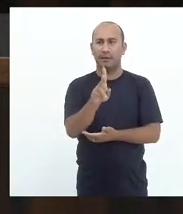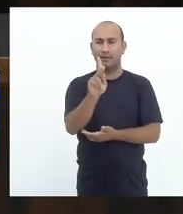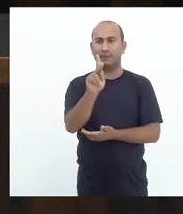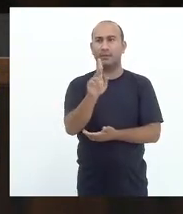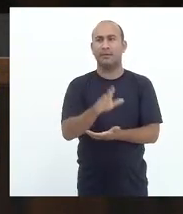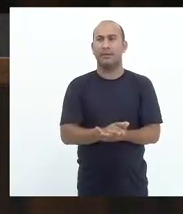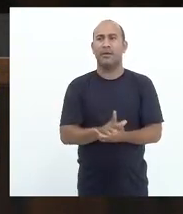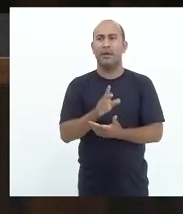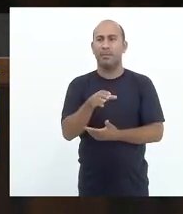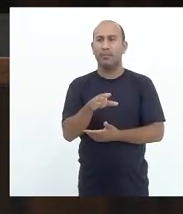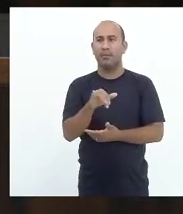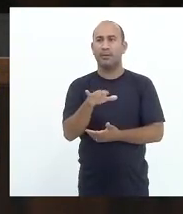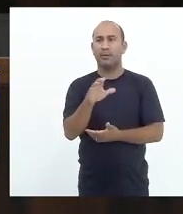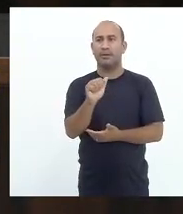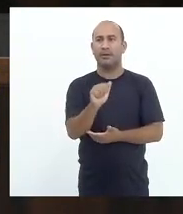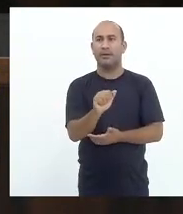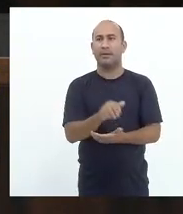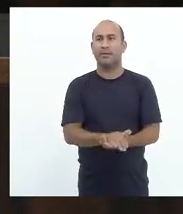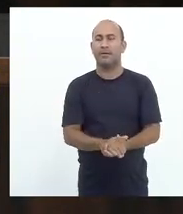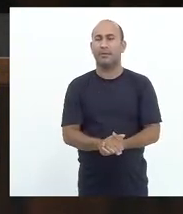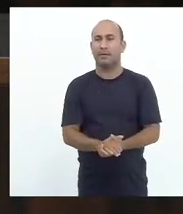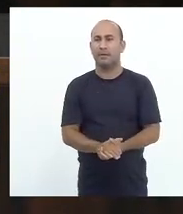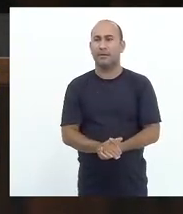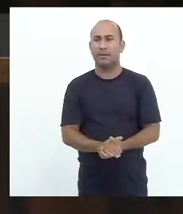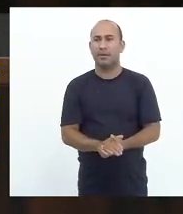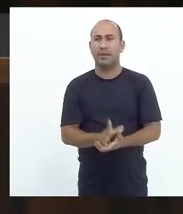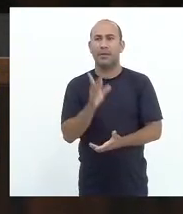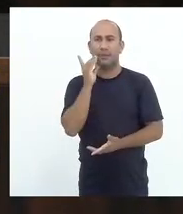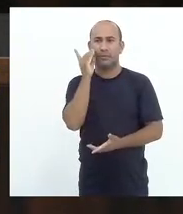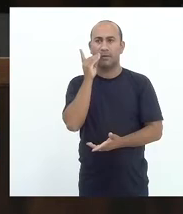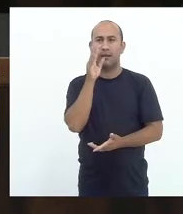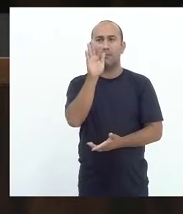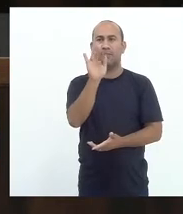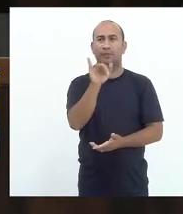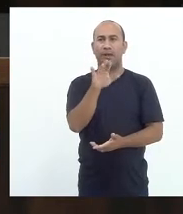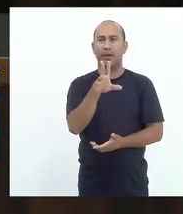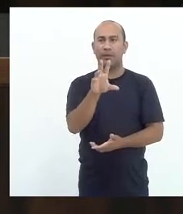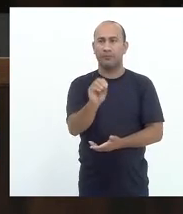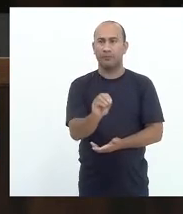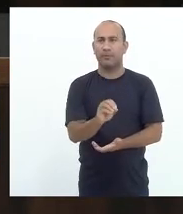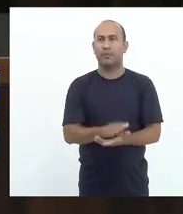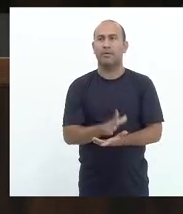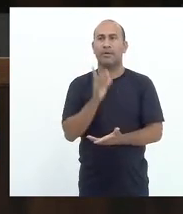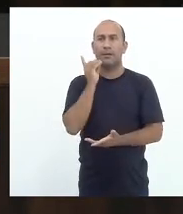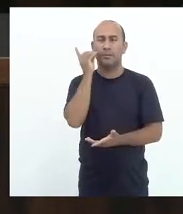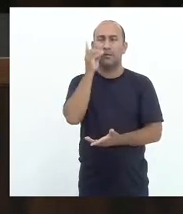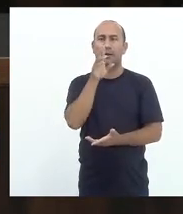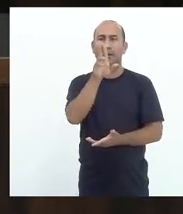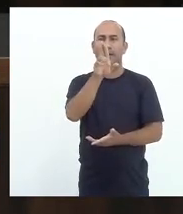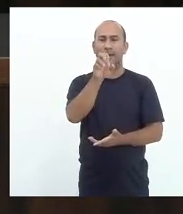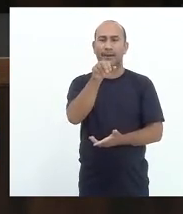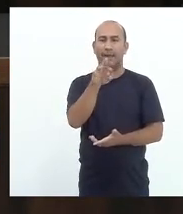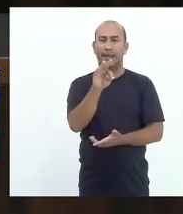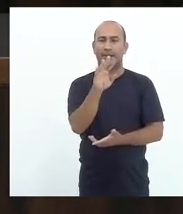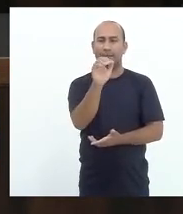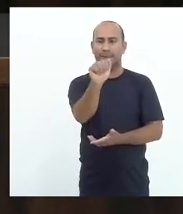Valdeque, deputada Mônica, deputado Flávio e deputada Renata.